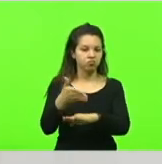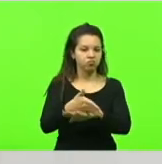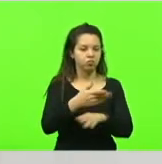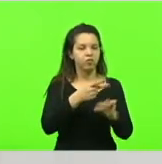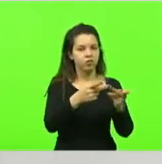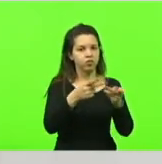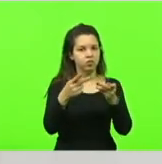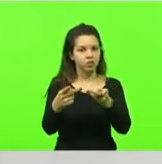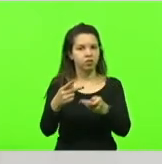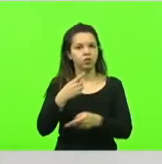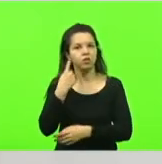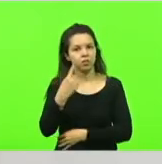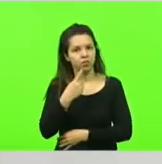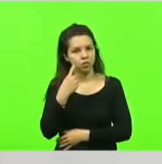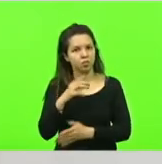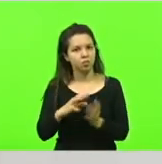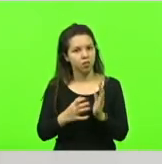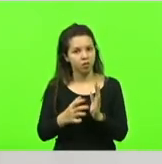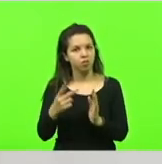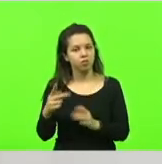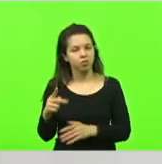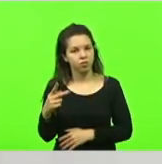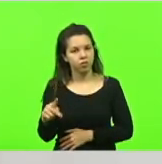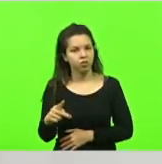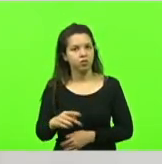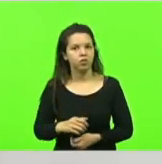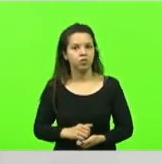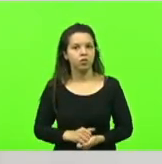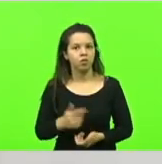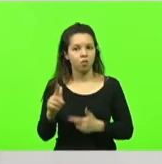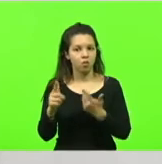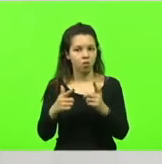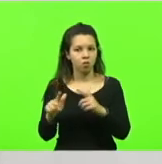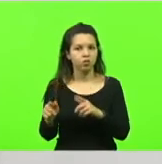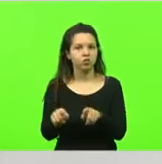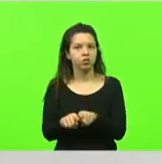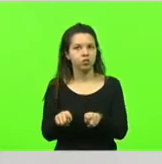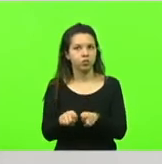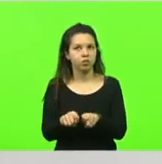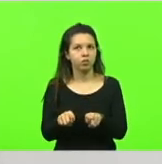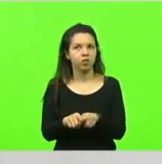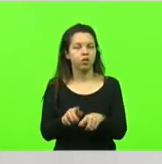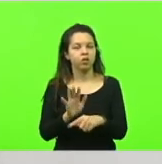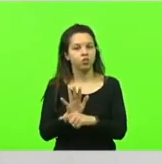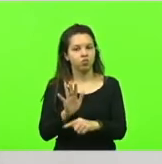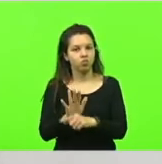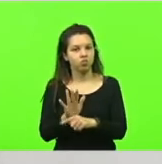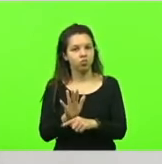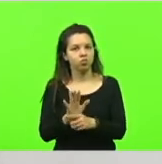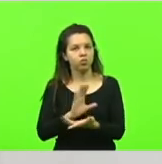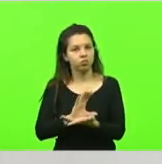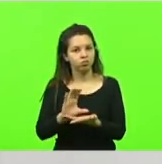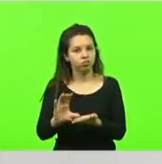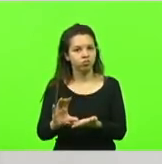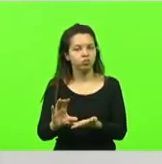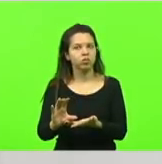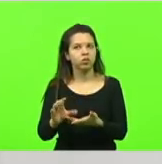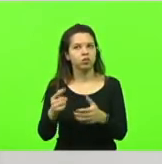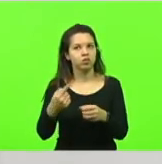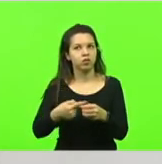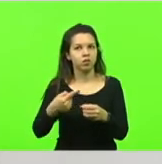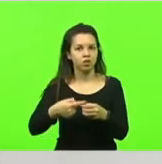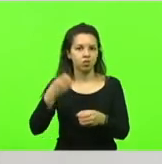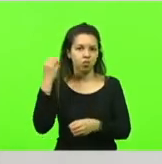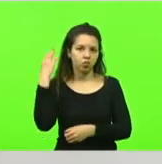os deputados do seu partido e até de outras legendas. Né? Vamos atrás de recursos para a nossa cidade de Otacílio Costa lá,